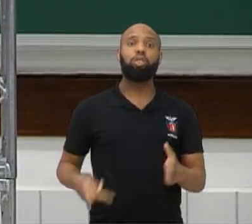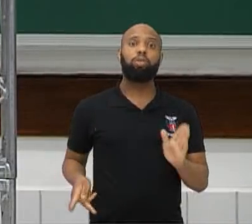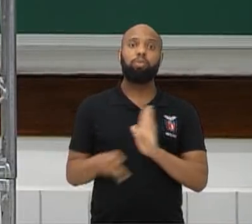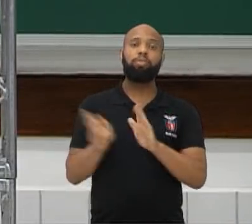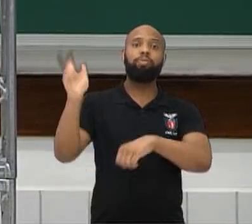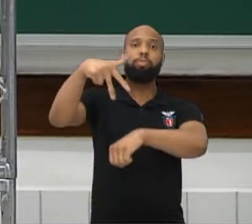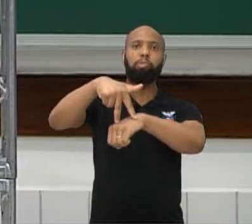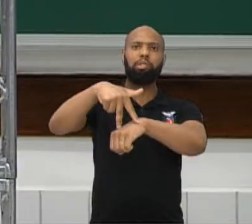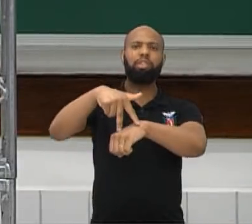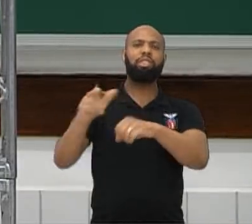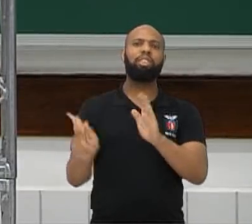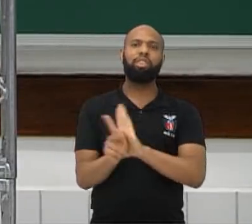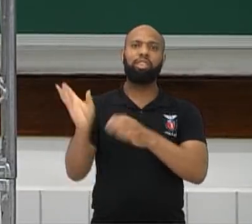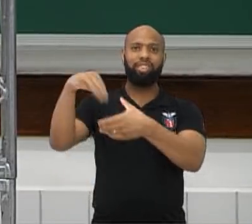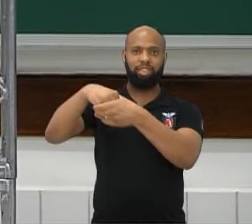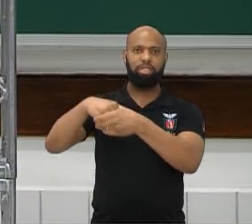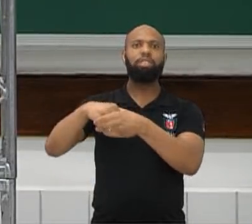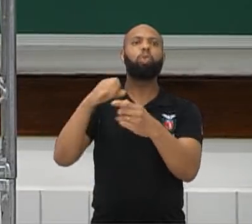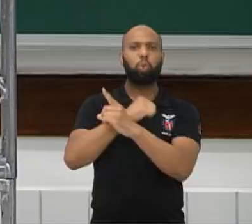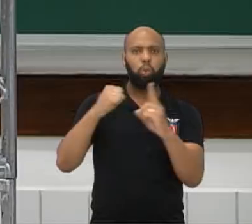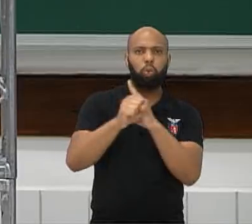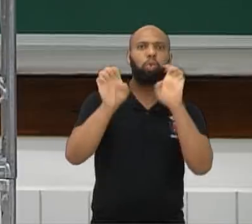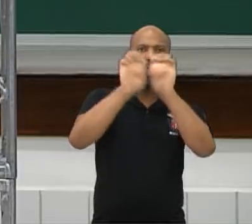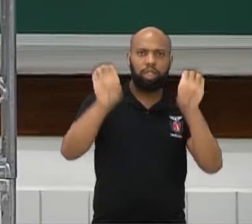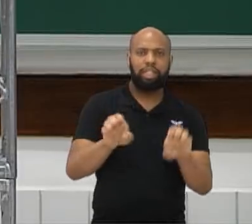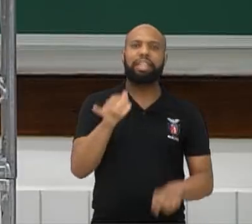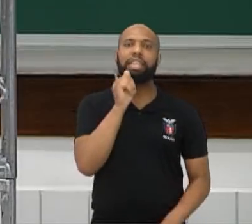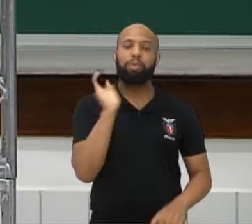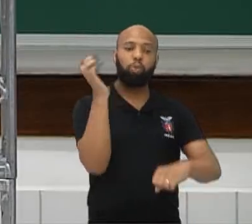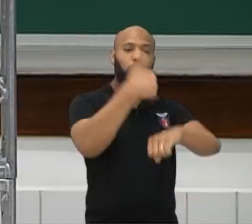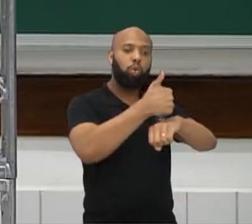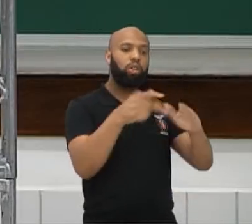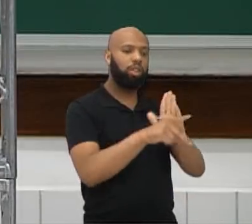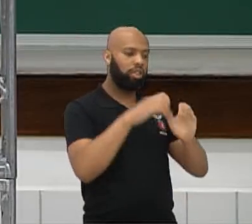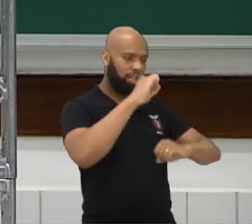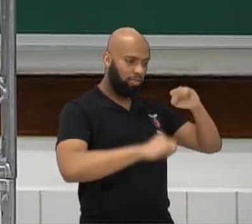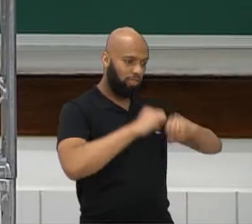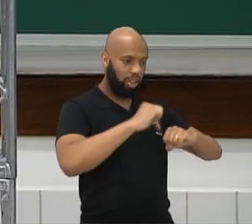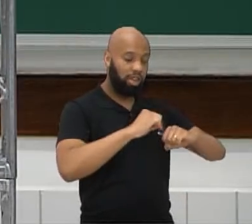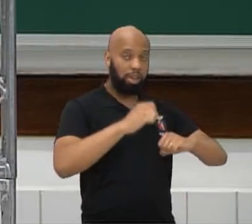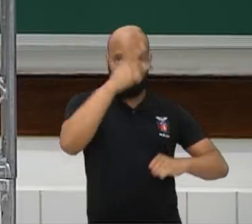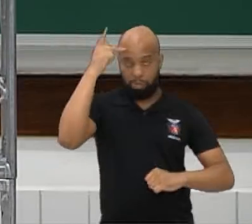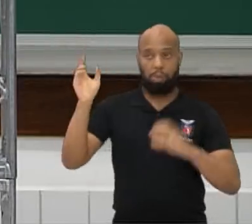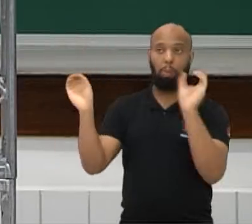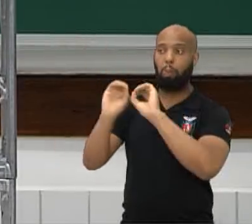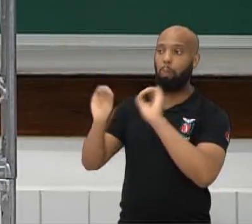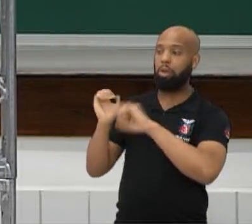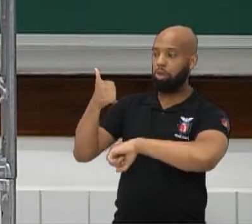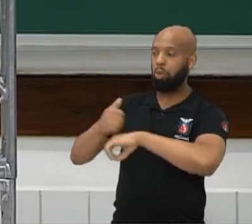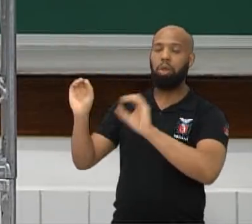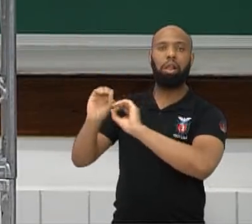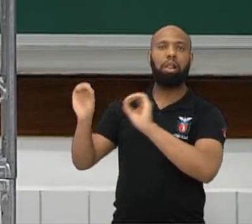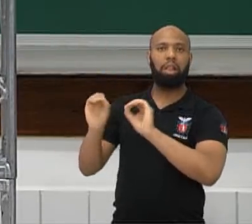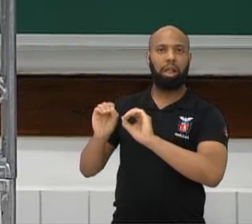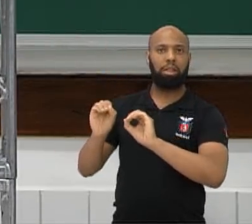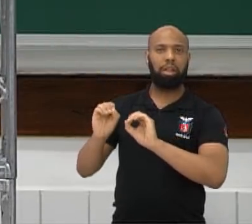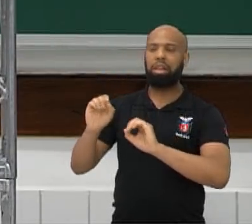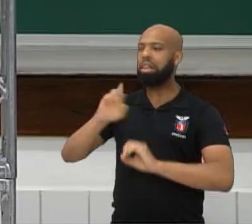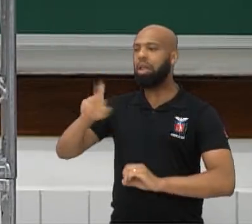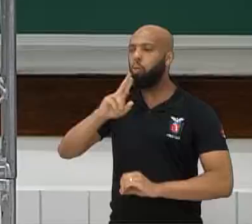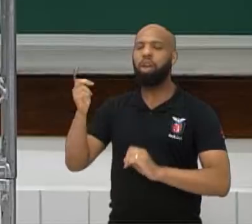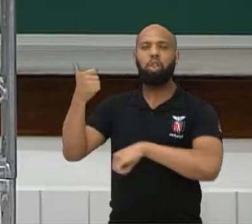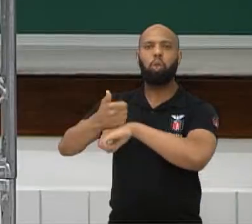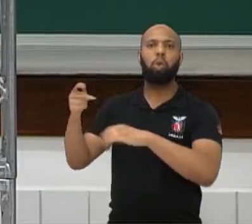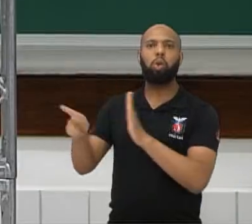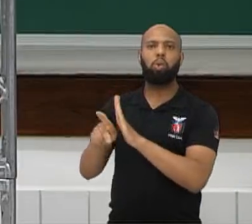estrutura de pessoas que têm os meios de produção, por exemplo, os donos de fábrica, e pessoas que não têm os meios de produção. Não são donos das grandes fábricas,